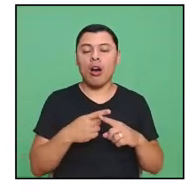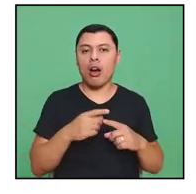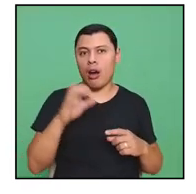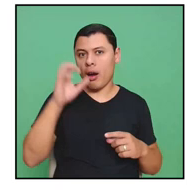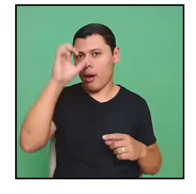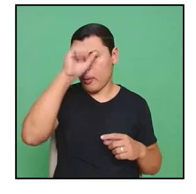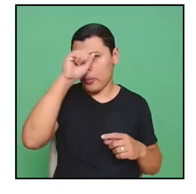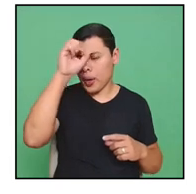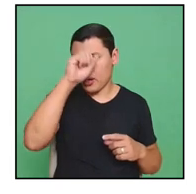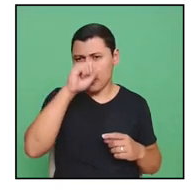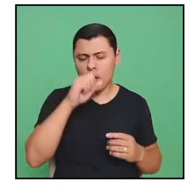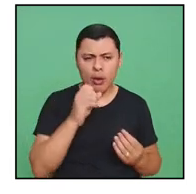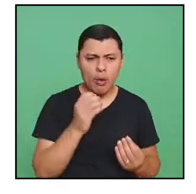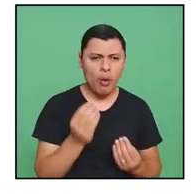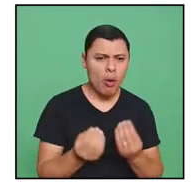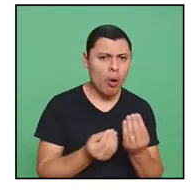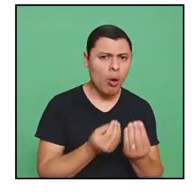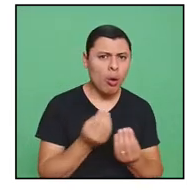lidar